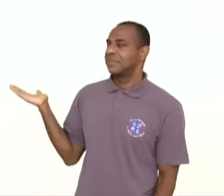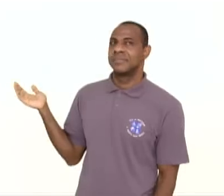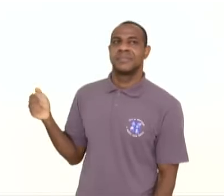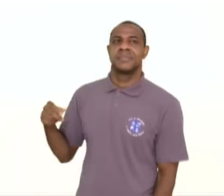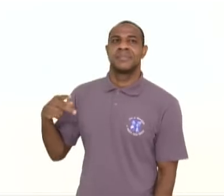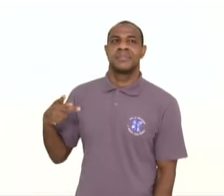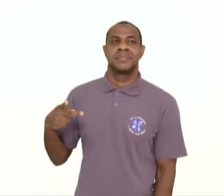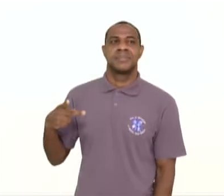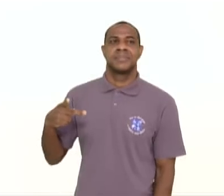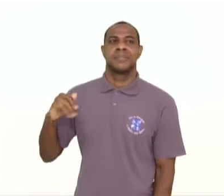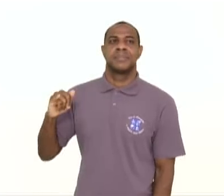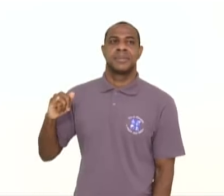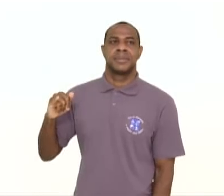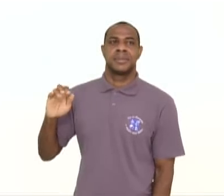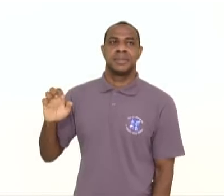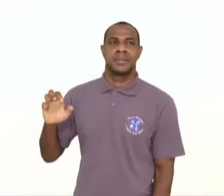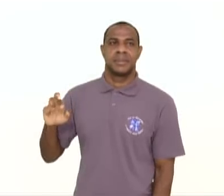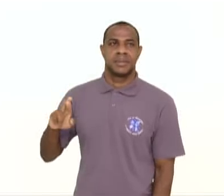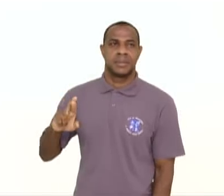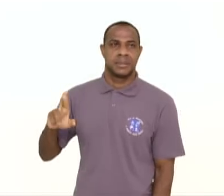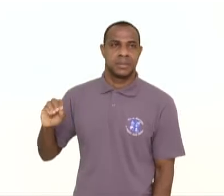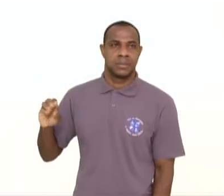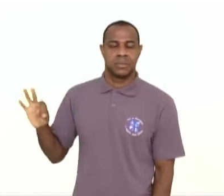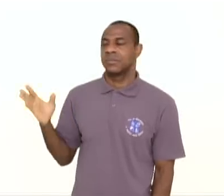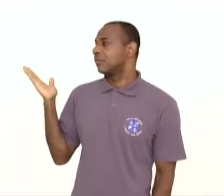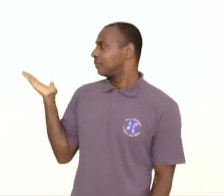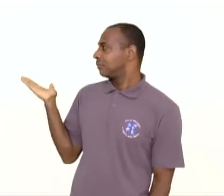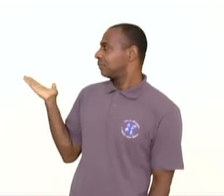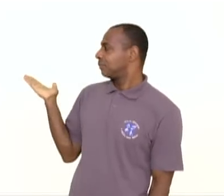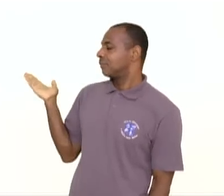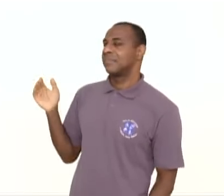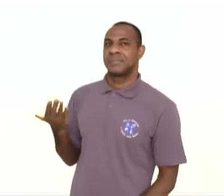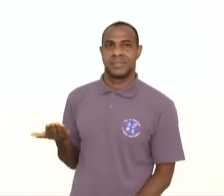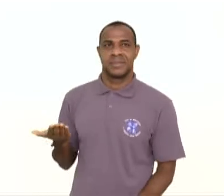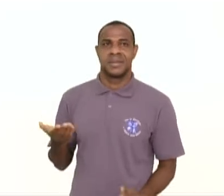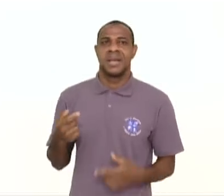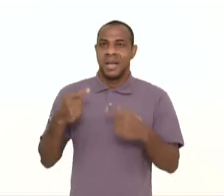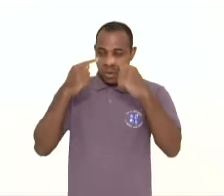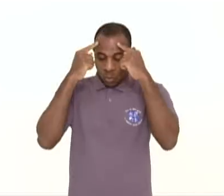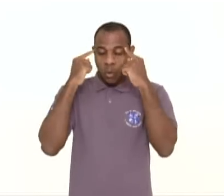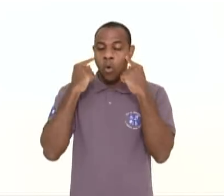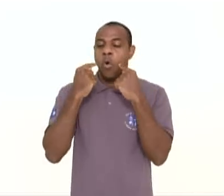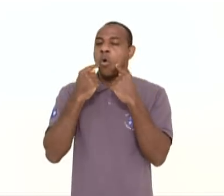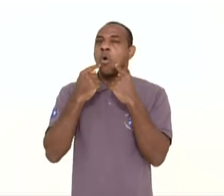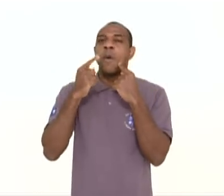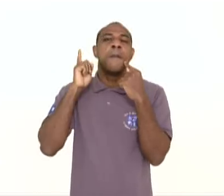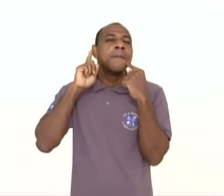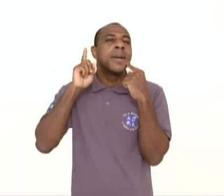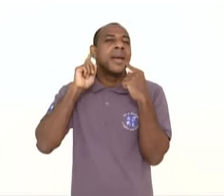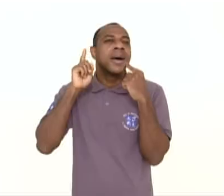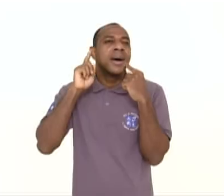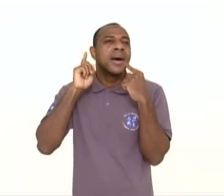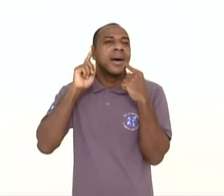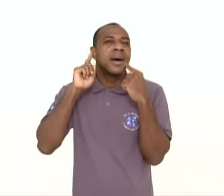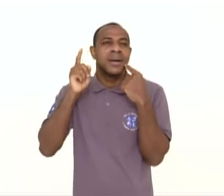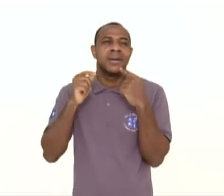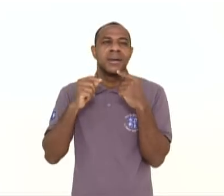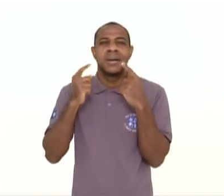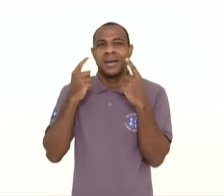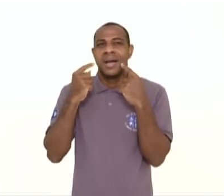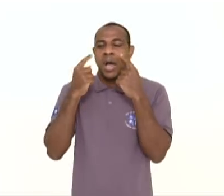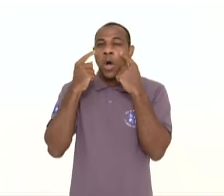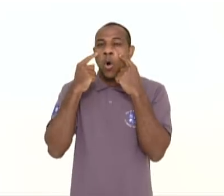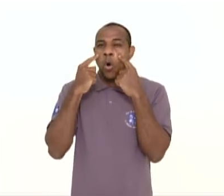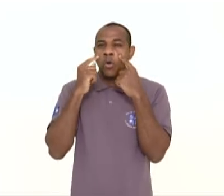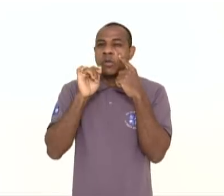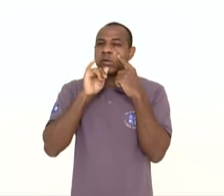para vocês aqui, colocada ali, cara branca, maquiagem, geralmente sua expressão é um pouco mais triste, uma expressão mais vazia,